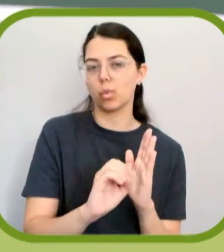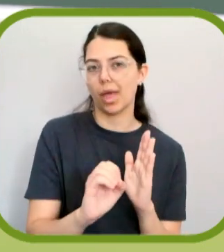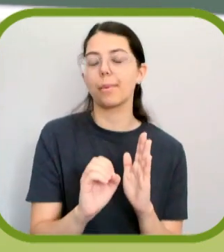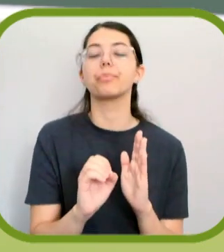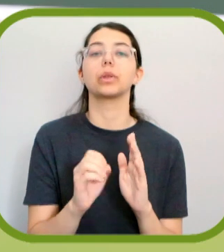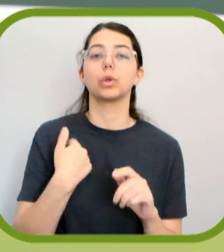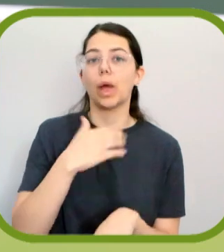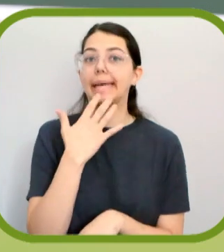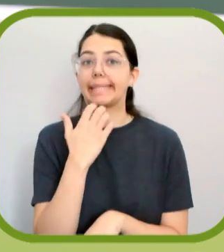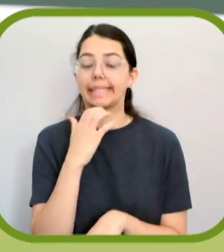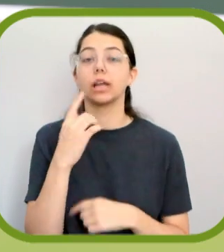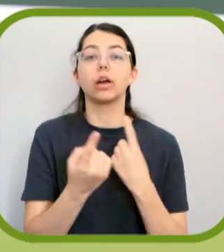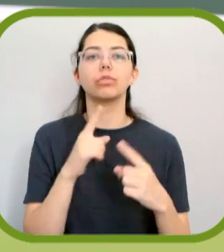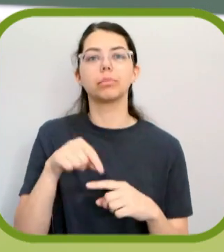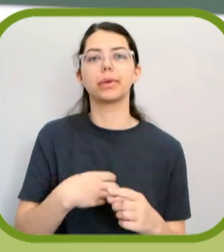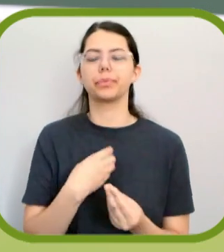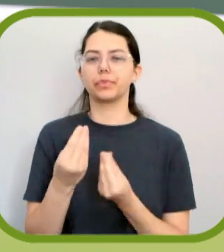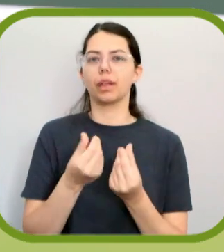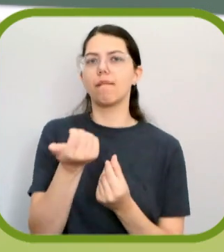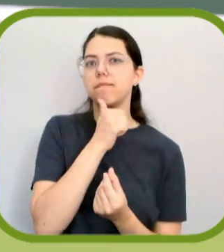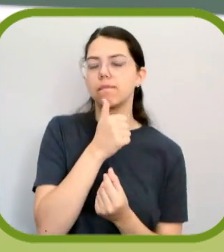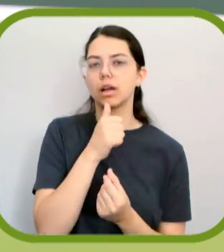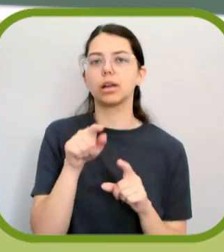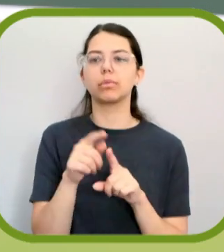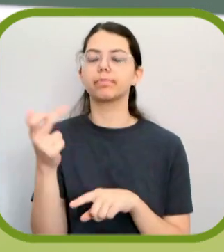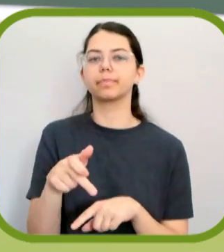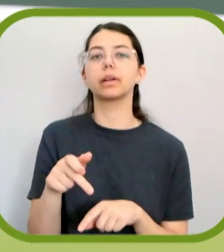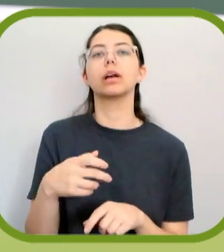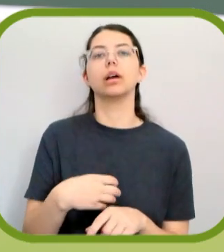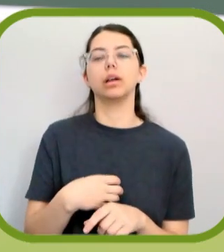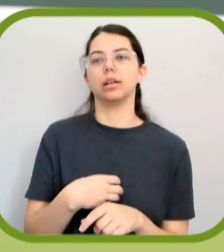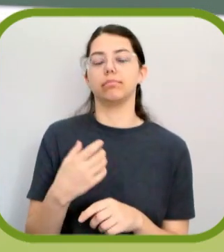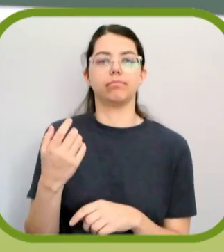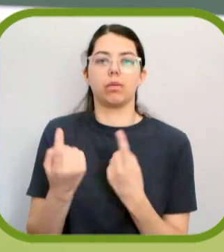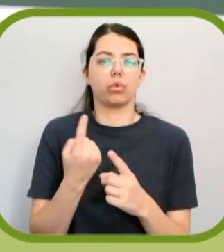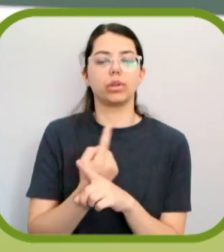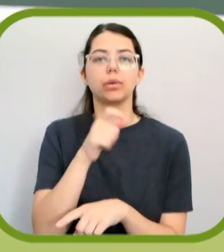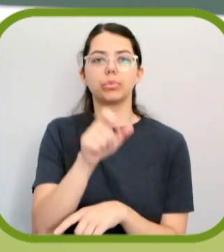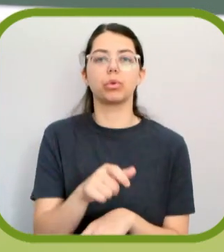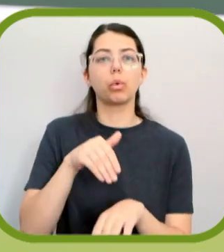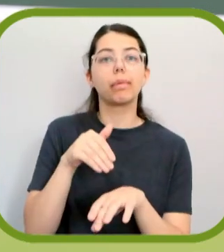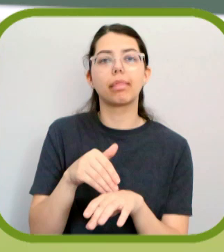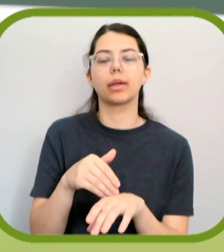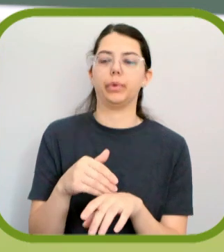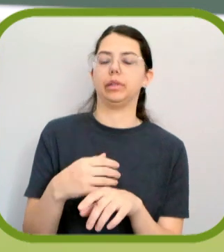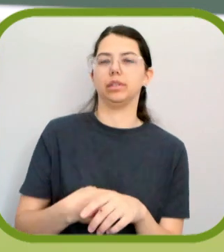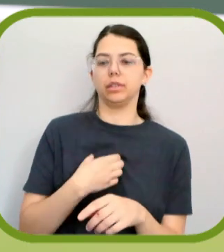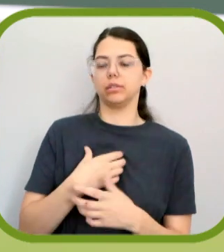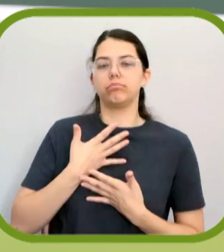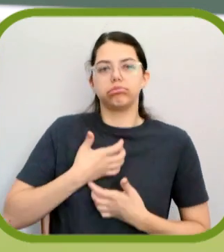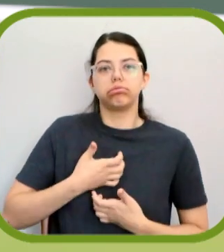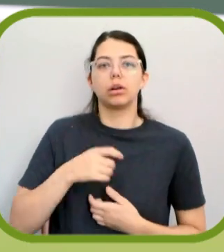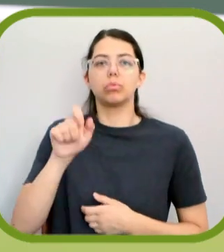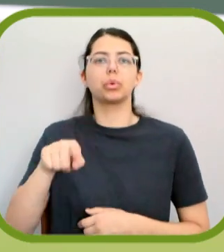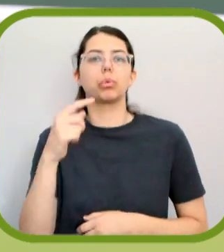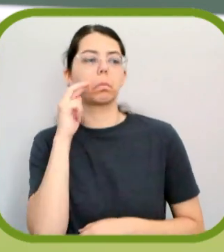previstas no Código Penal. Então temos sempre este cuidado, porque existe, e às vezes também existe a percepção de violência, não é? Ocorre alguma coisa que aquela pessoa de facto sentiu uma consequência de um comentário, apesar